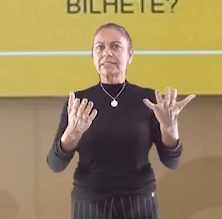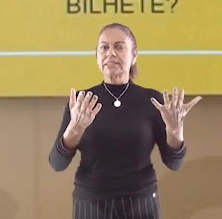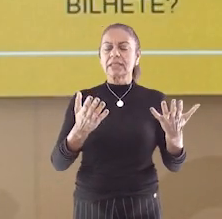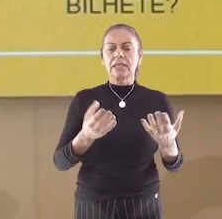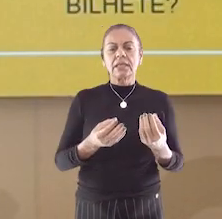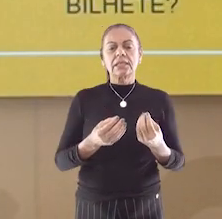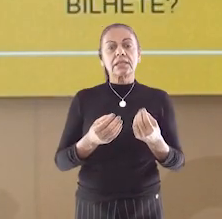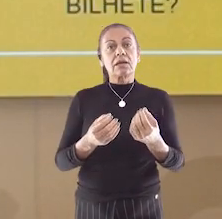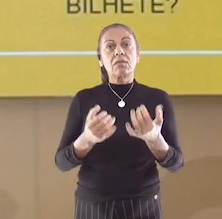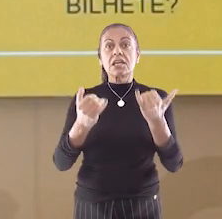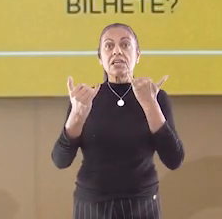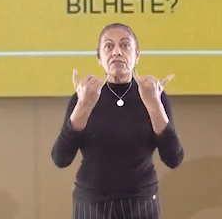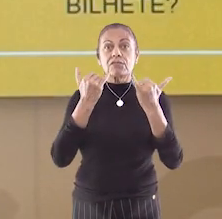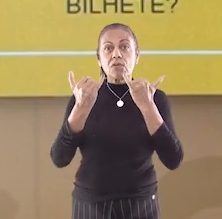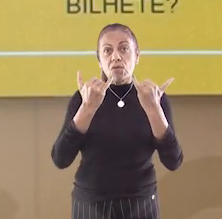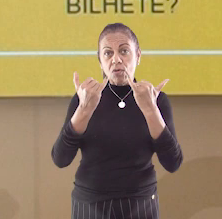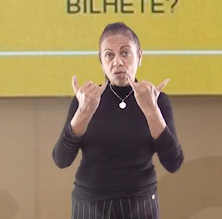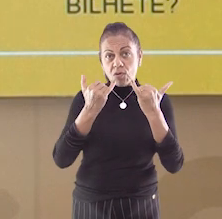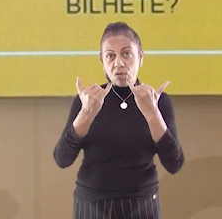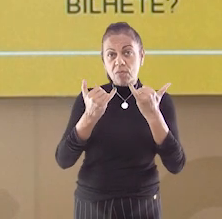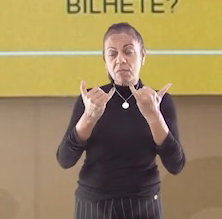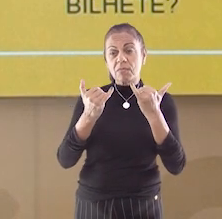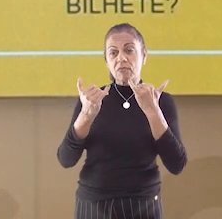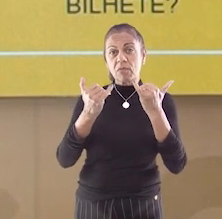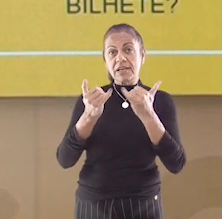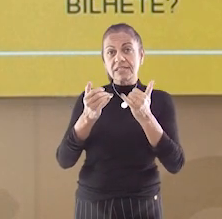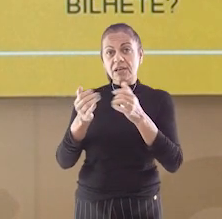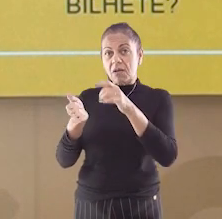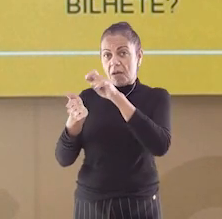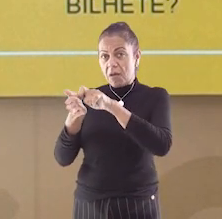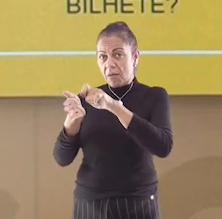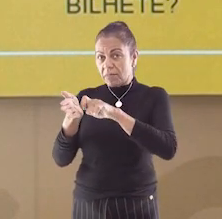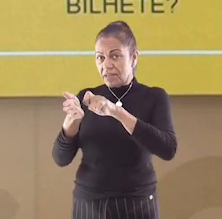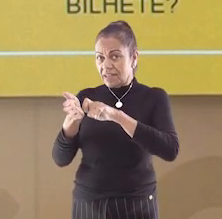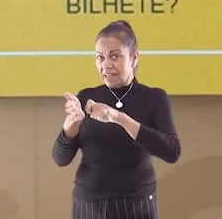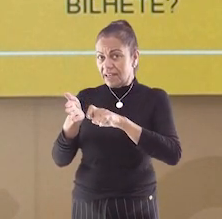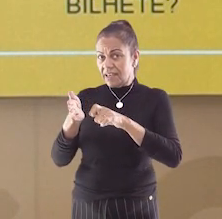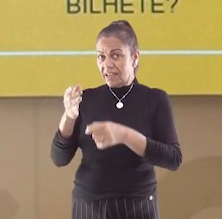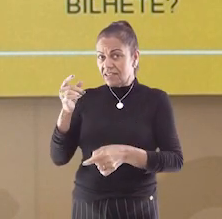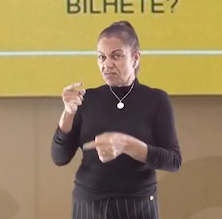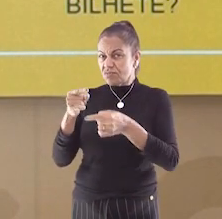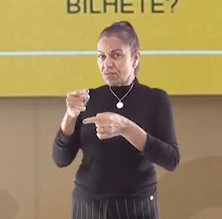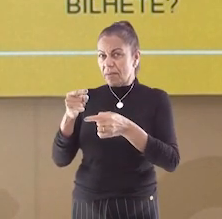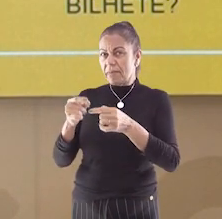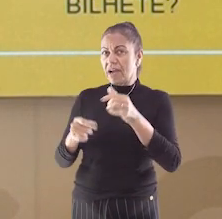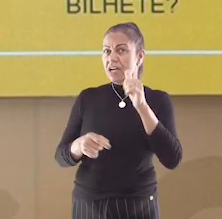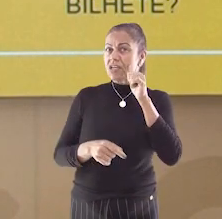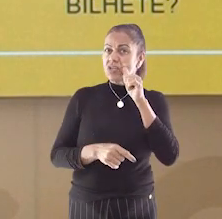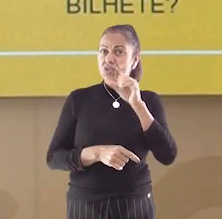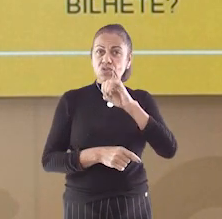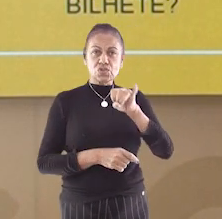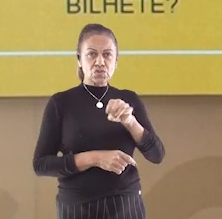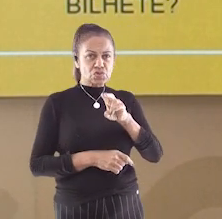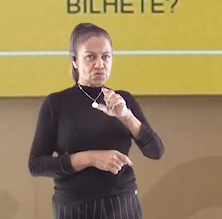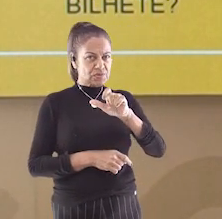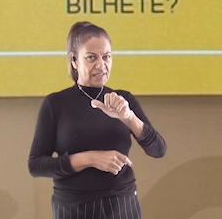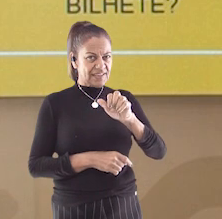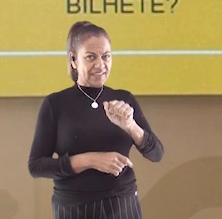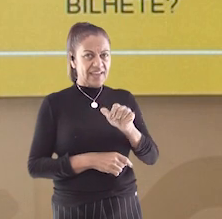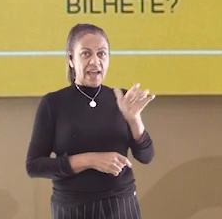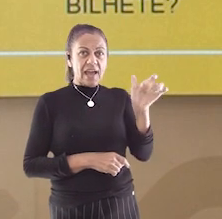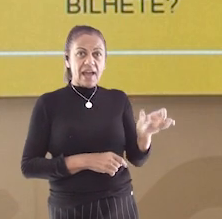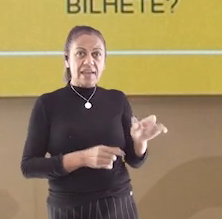loja, ele decide escrever um bilhete para a Júlia, informando o erro e solicitando que ela entre em contato com o